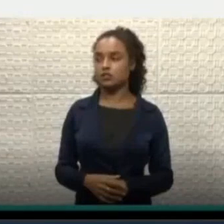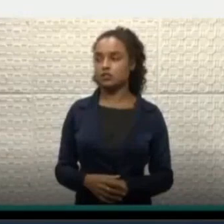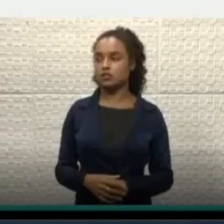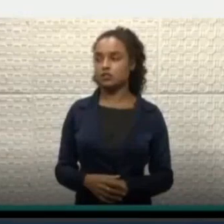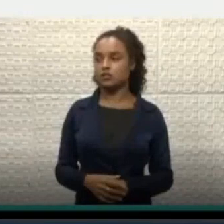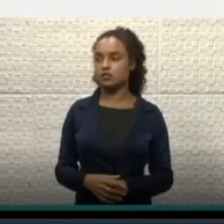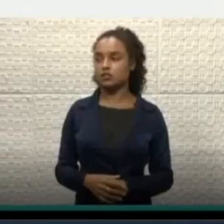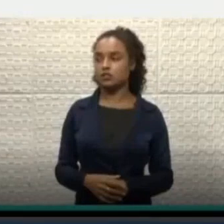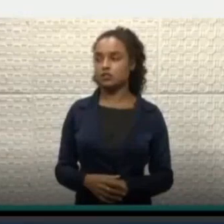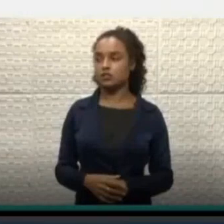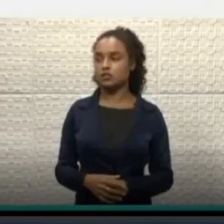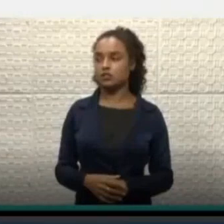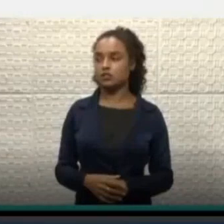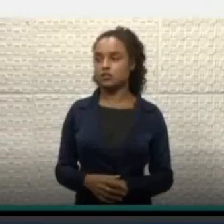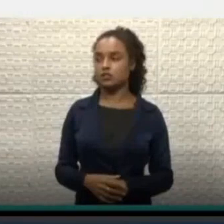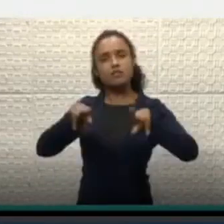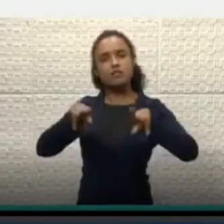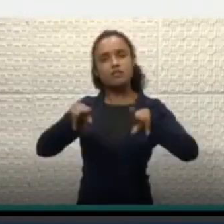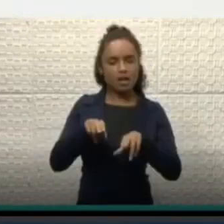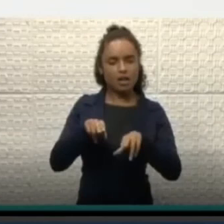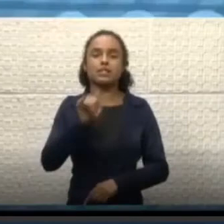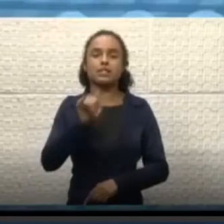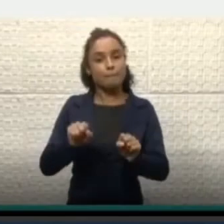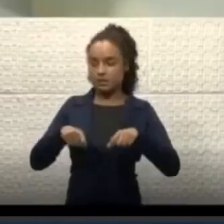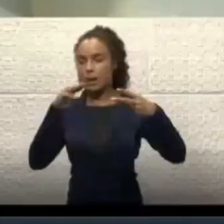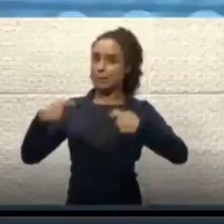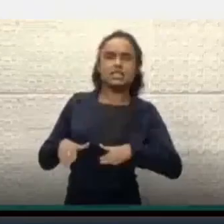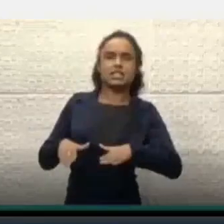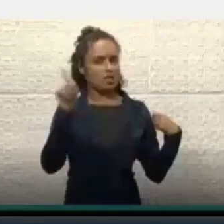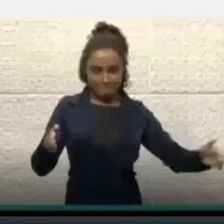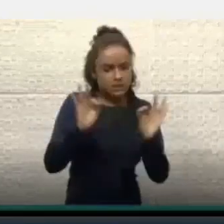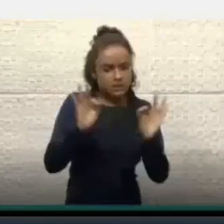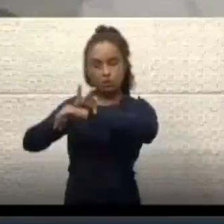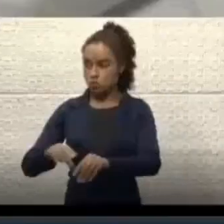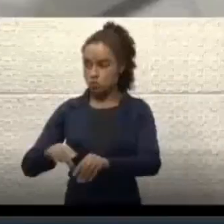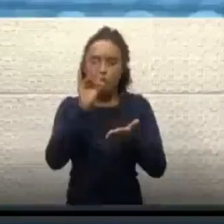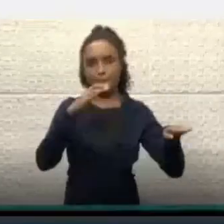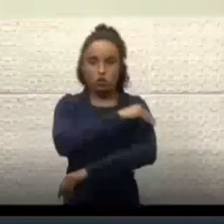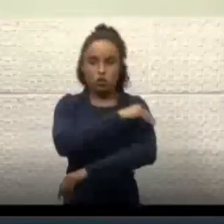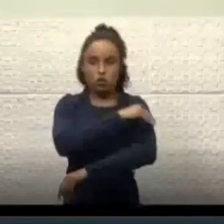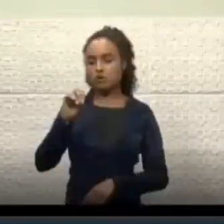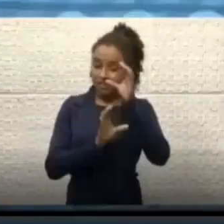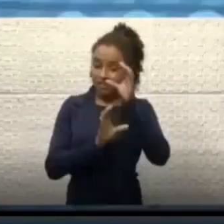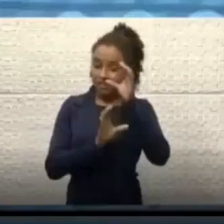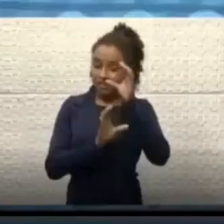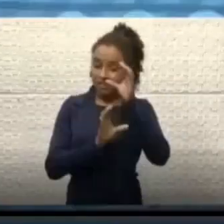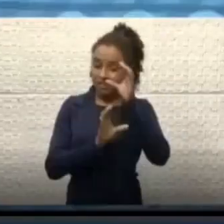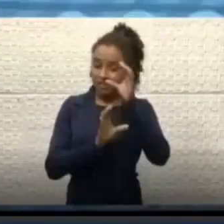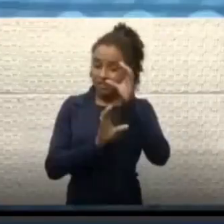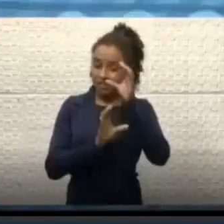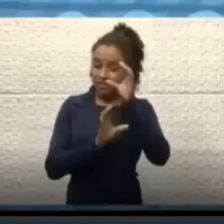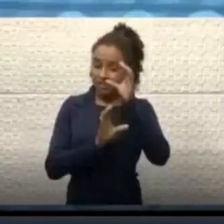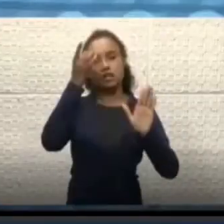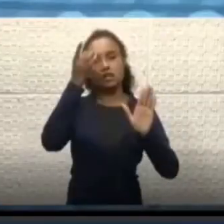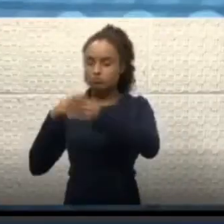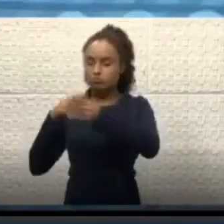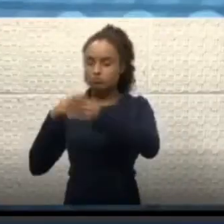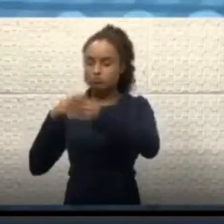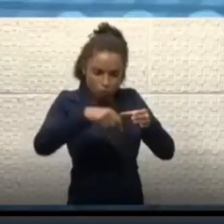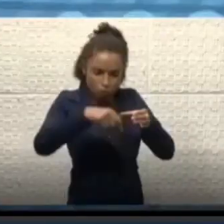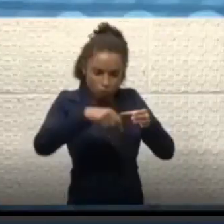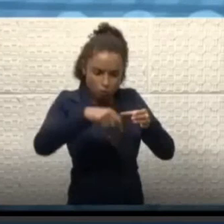determinar essa sujidade em alimentos. Então, nós vamos lá agora para a técnica, né? Porque como